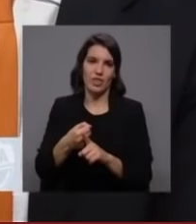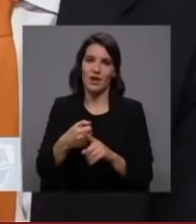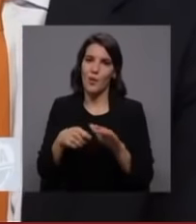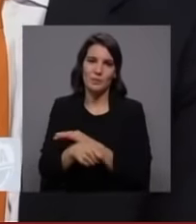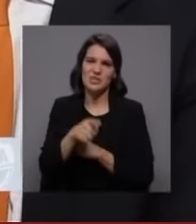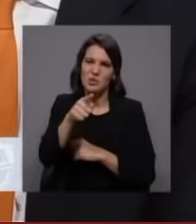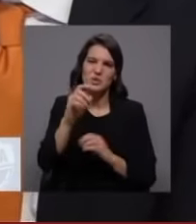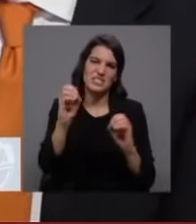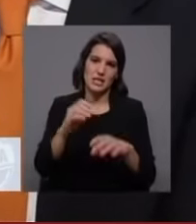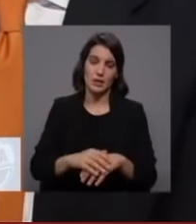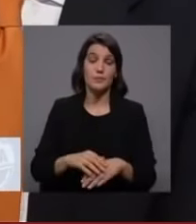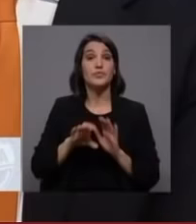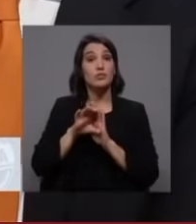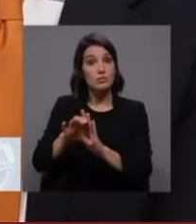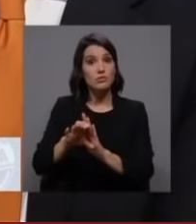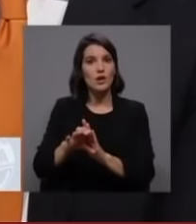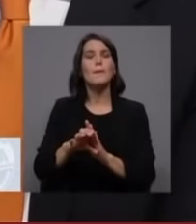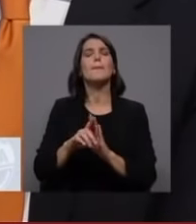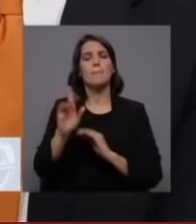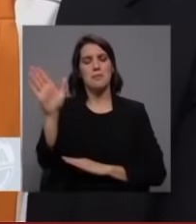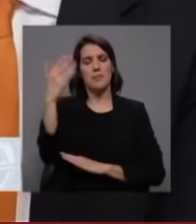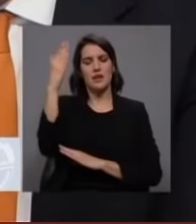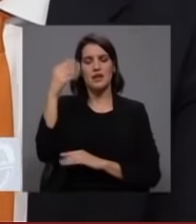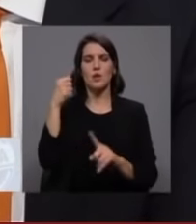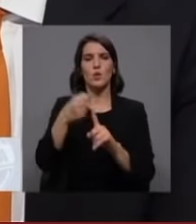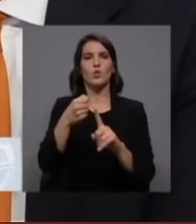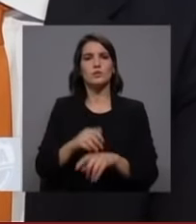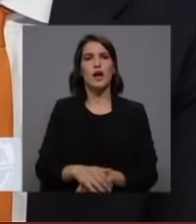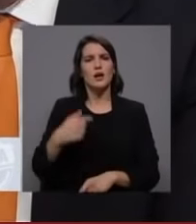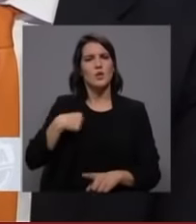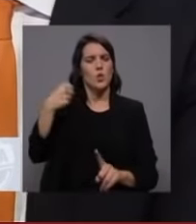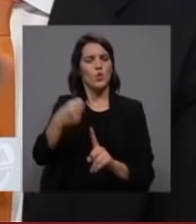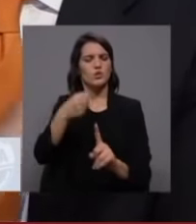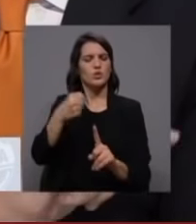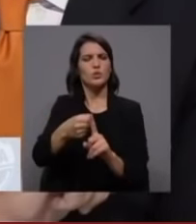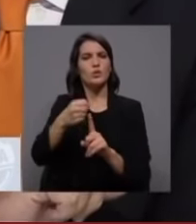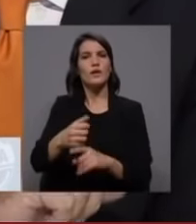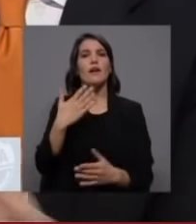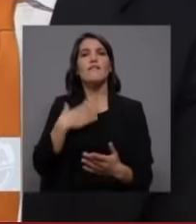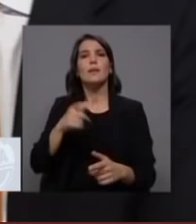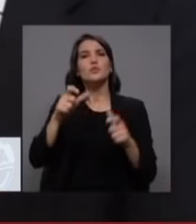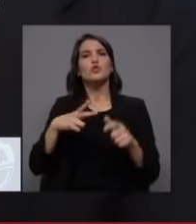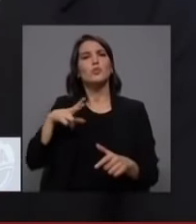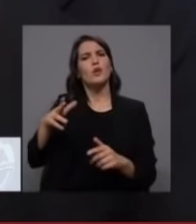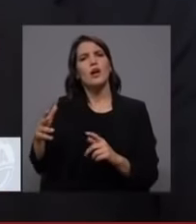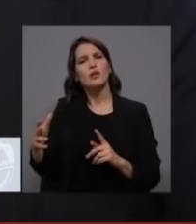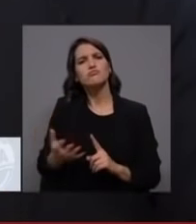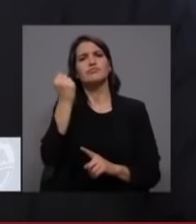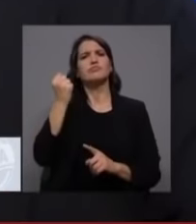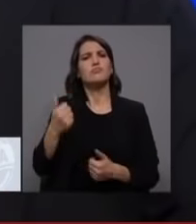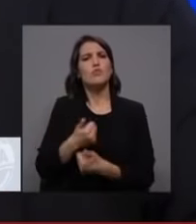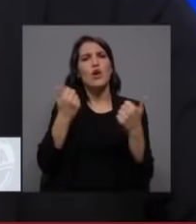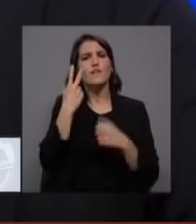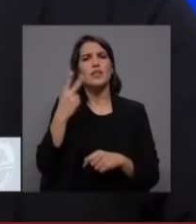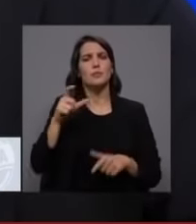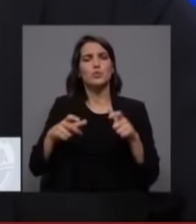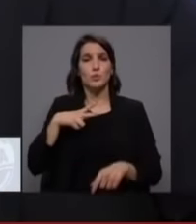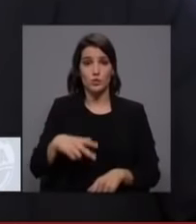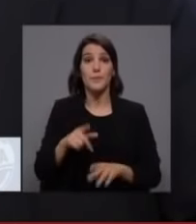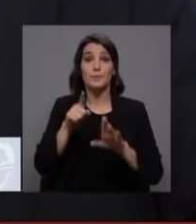nenhuma corrupção o chega faz dessa a sua Bandeira Olha a folga e o que quer melhorar a vezes que se alguma coisa que ele era sobre o neste